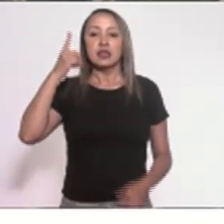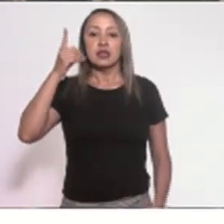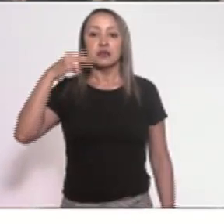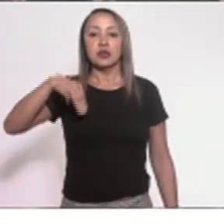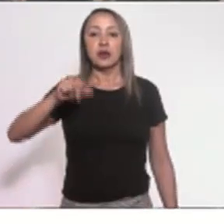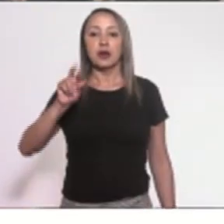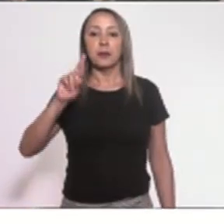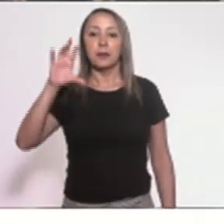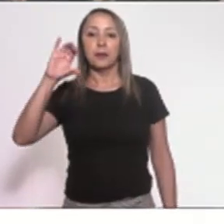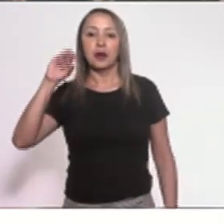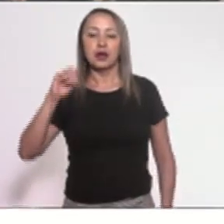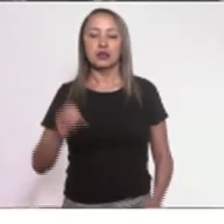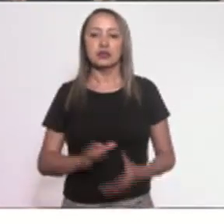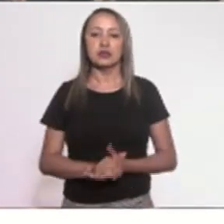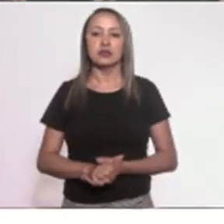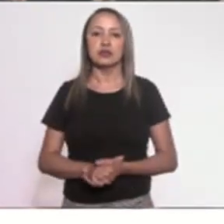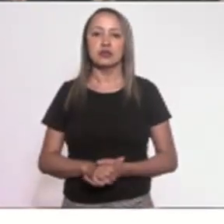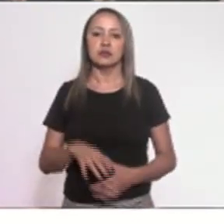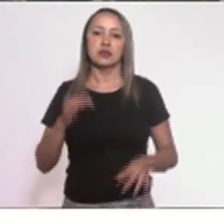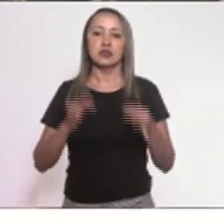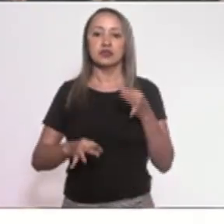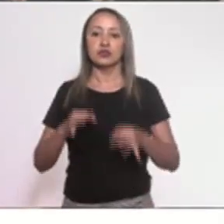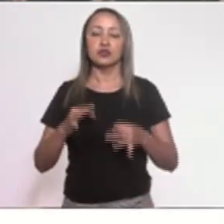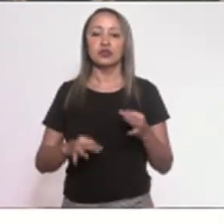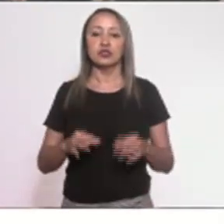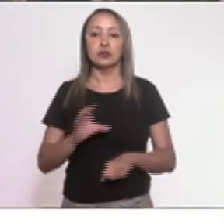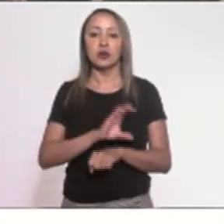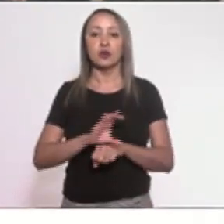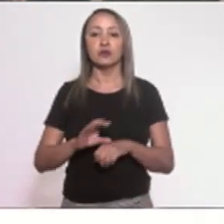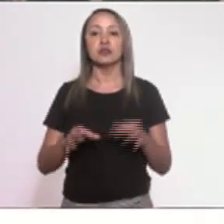Pacheco, pela Comissão de Constituição e Justiça.